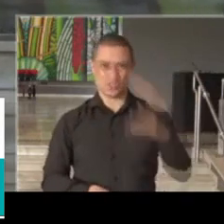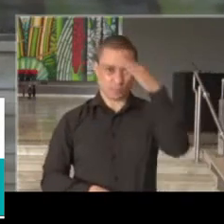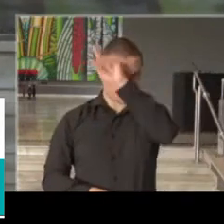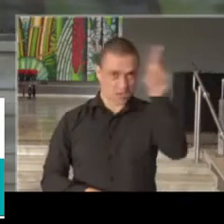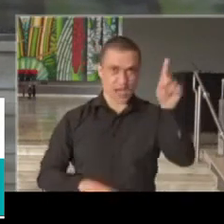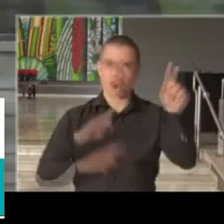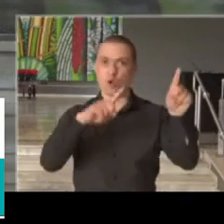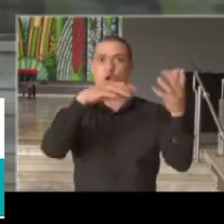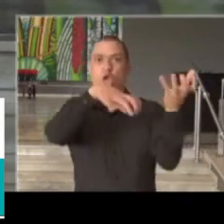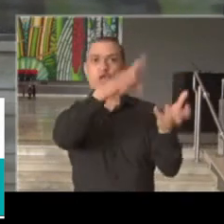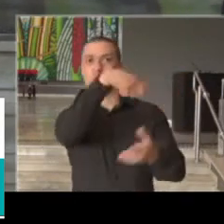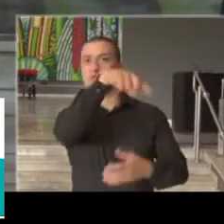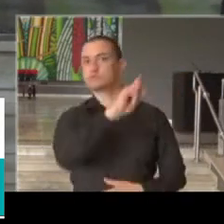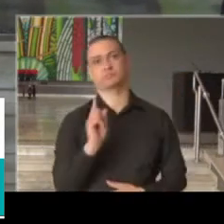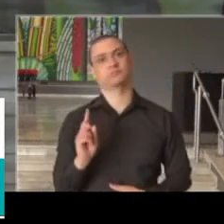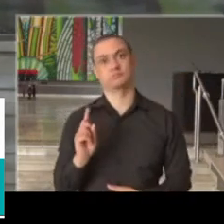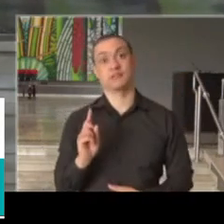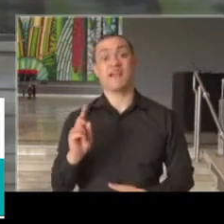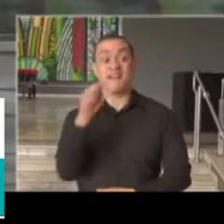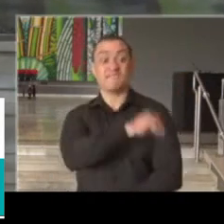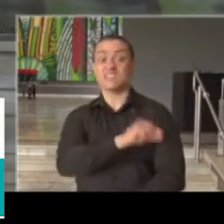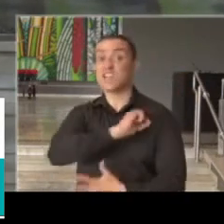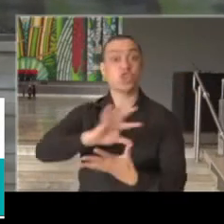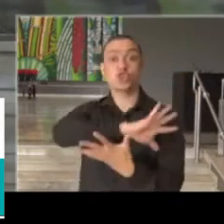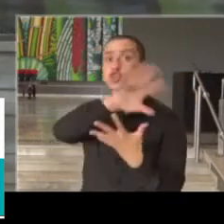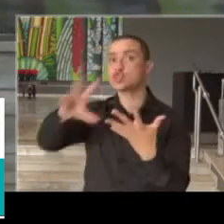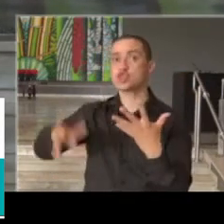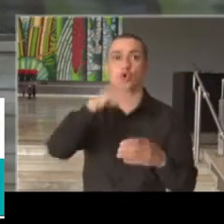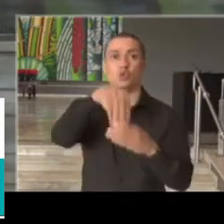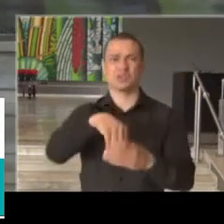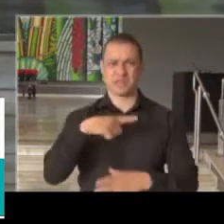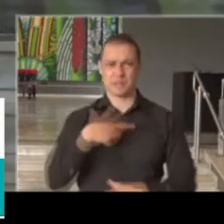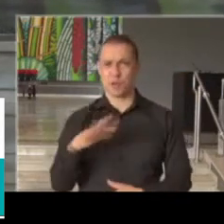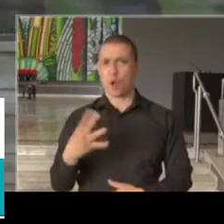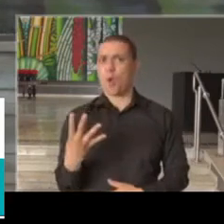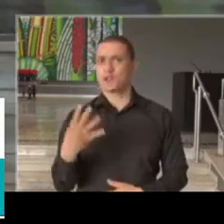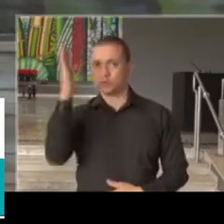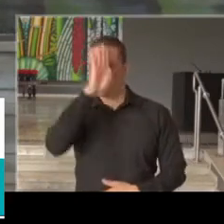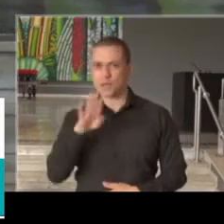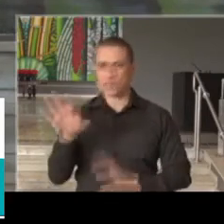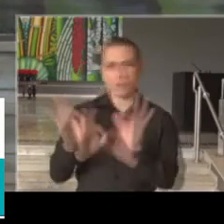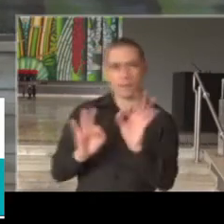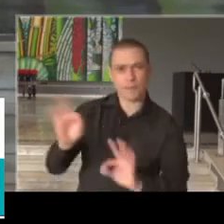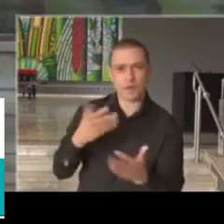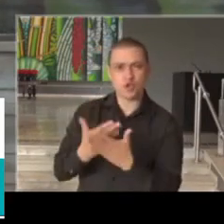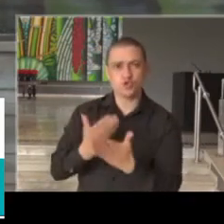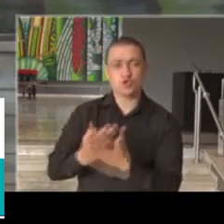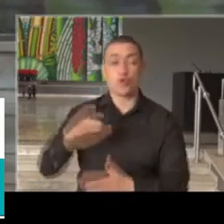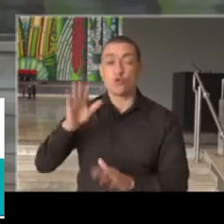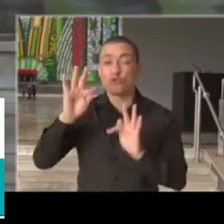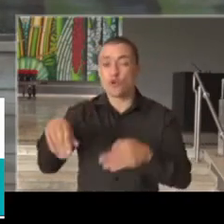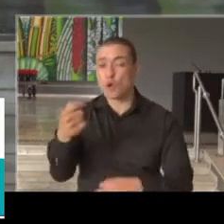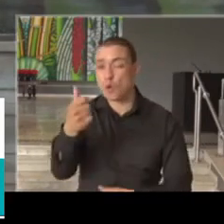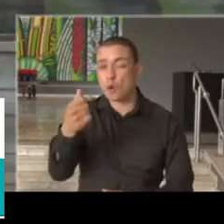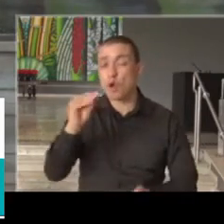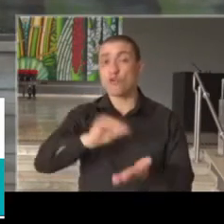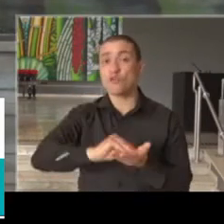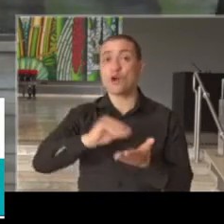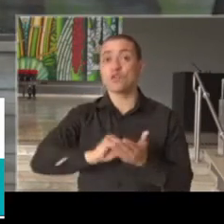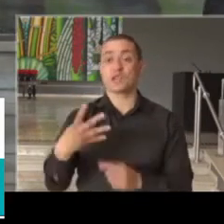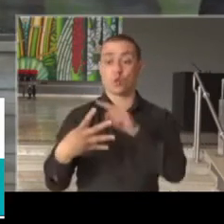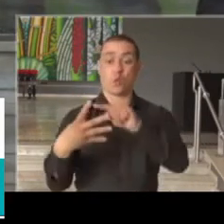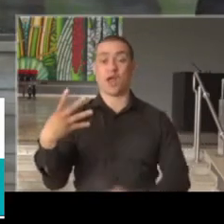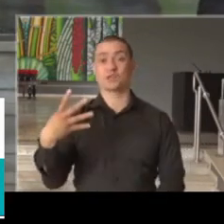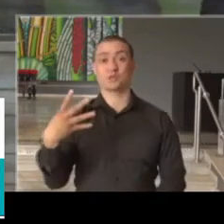Planalto. Todas as vacinas significam todas. Nós temos 4 vacinas em processo final de aprovação pela Anvisa aqui